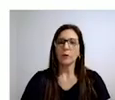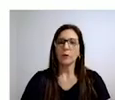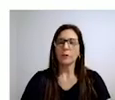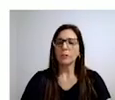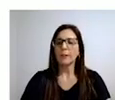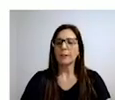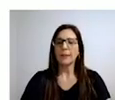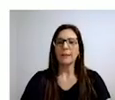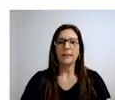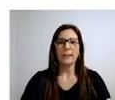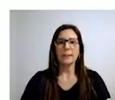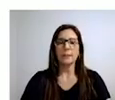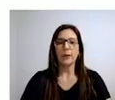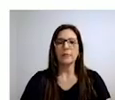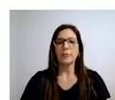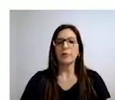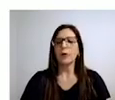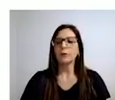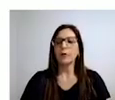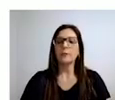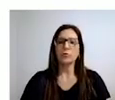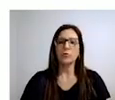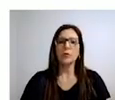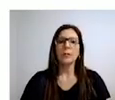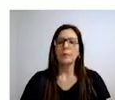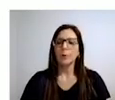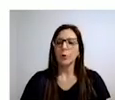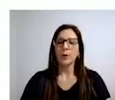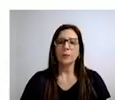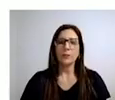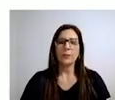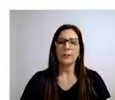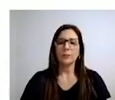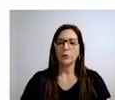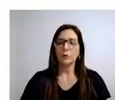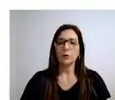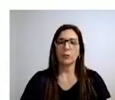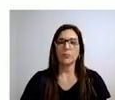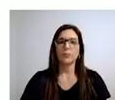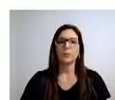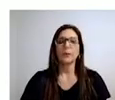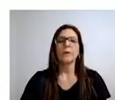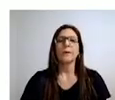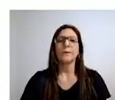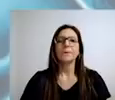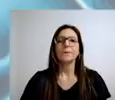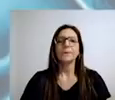outra quantidade. Cada espécie de animal tem a sua própria quantidade de cromossomos.